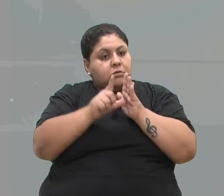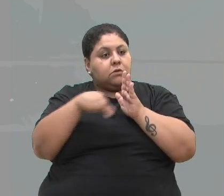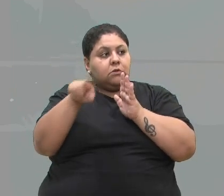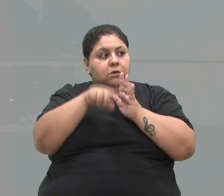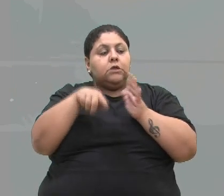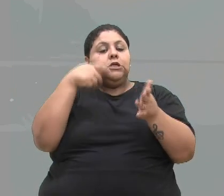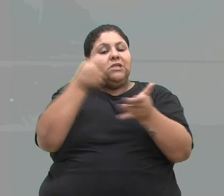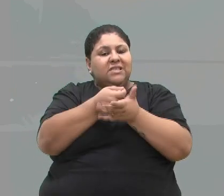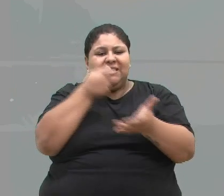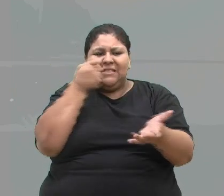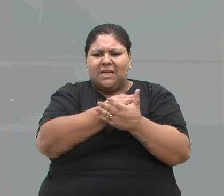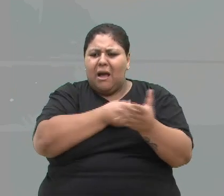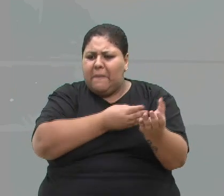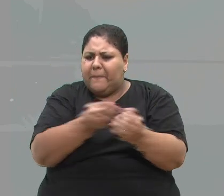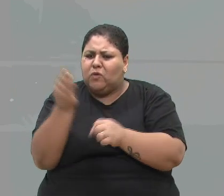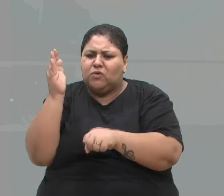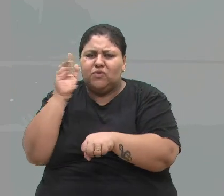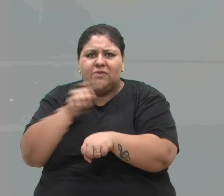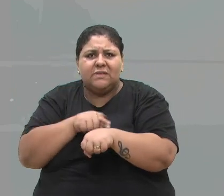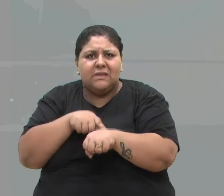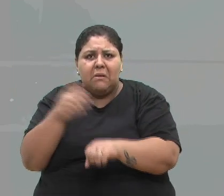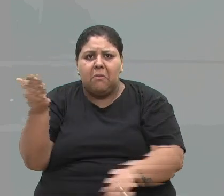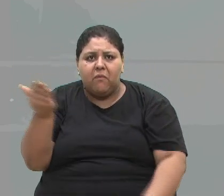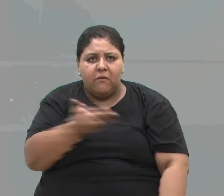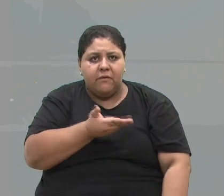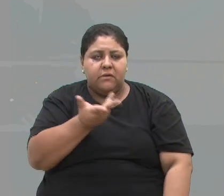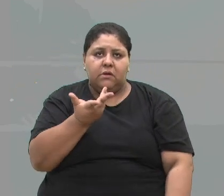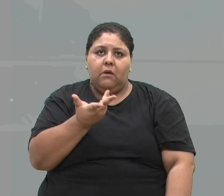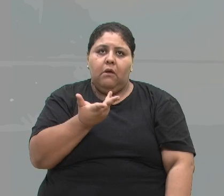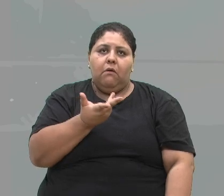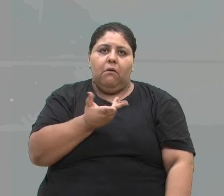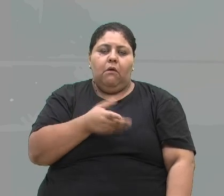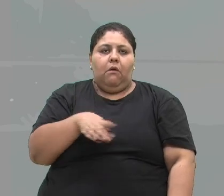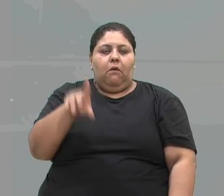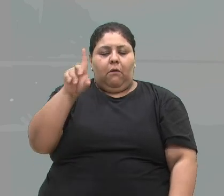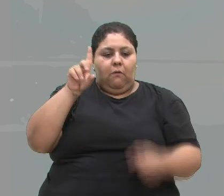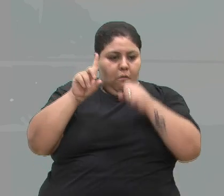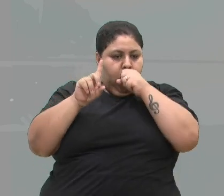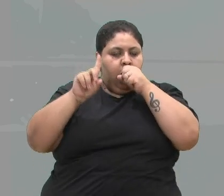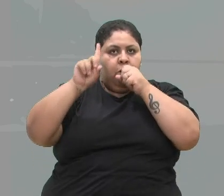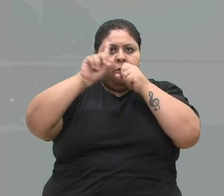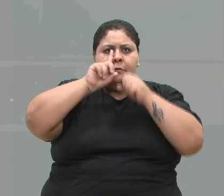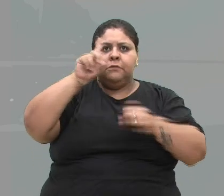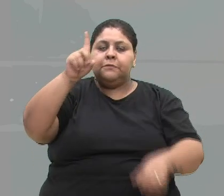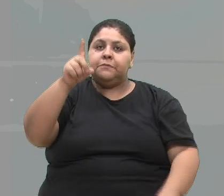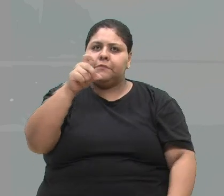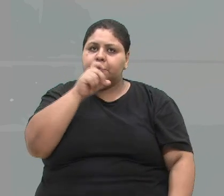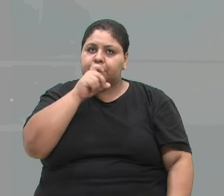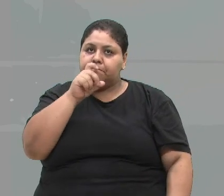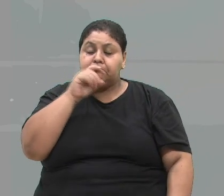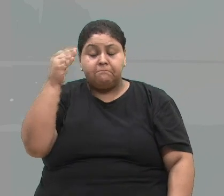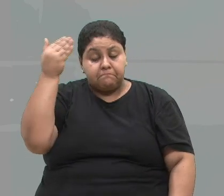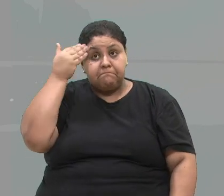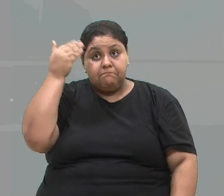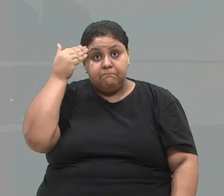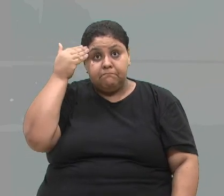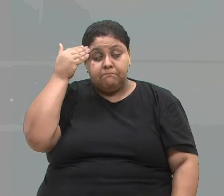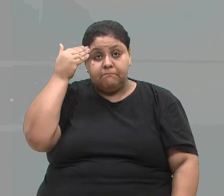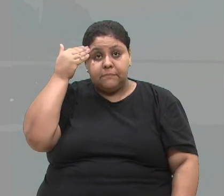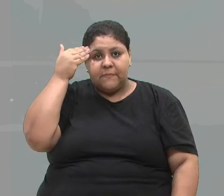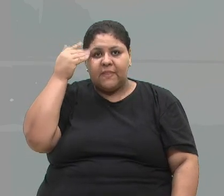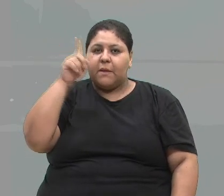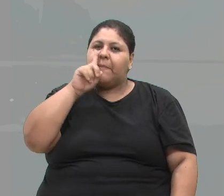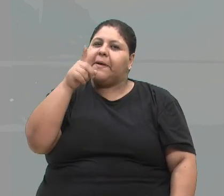gente luta há muito tempo, vereadores. As mães e os pais que estão sabendo, porque mãe e